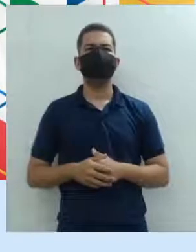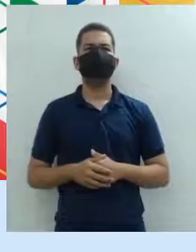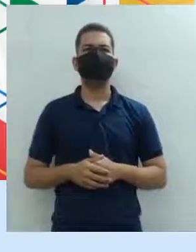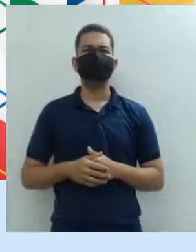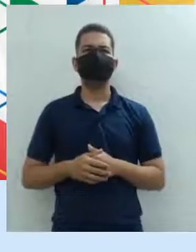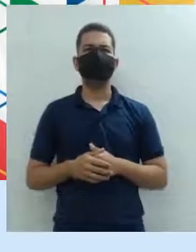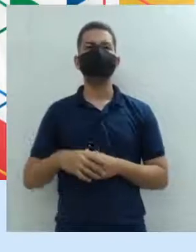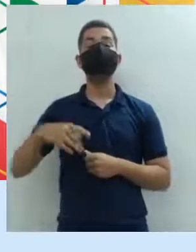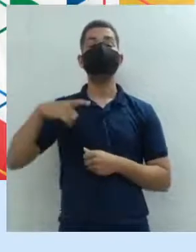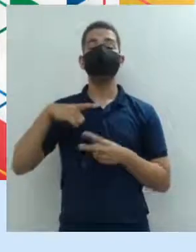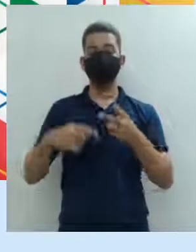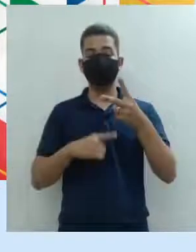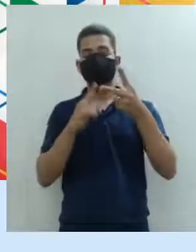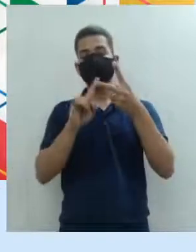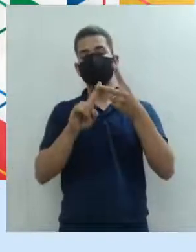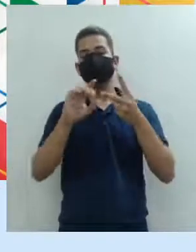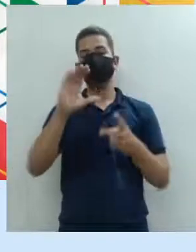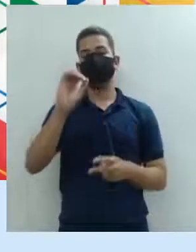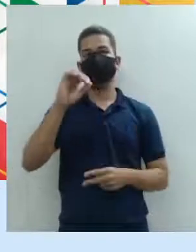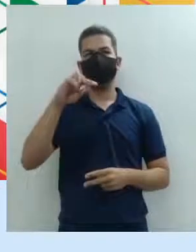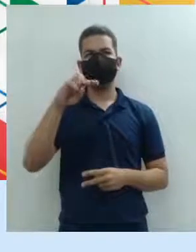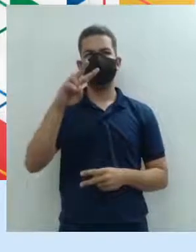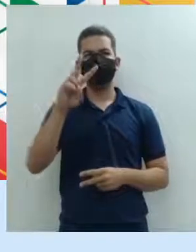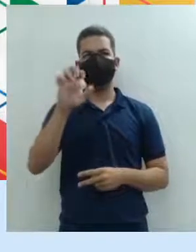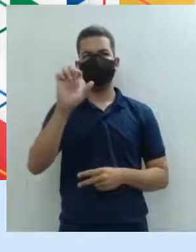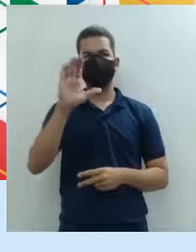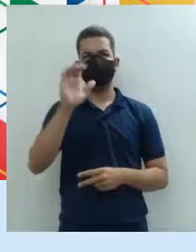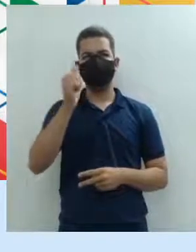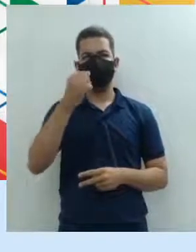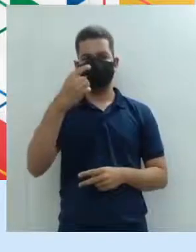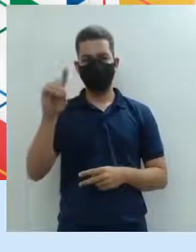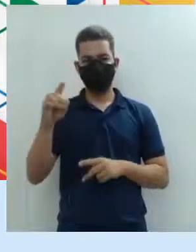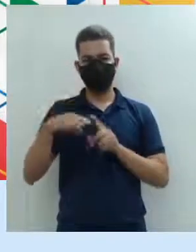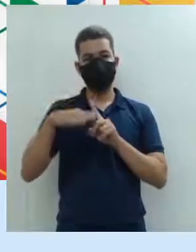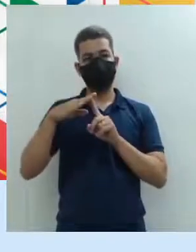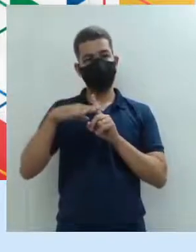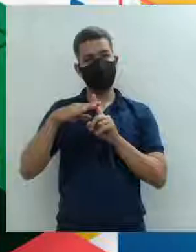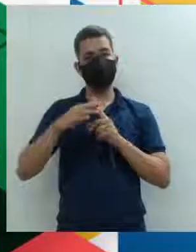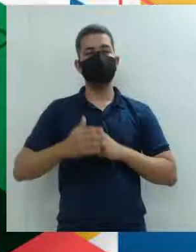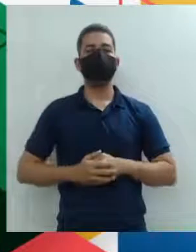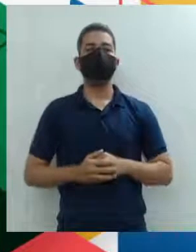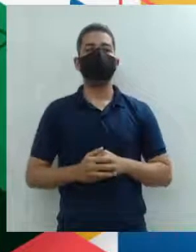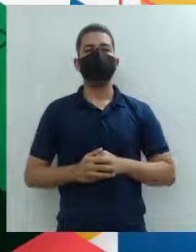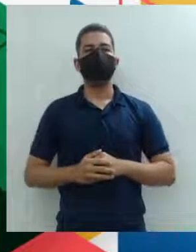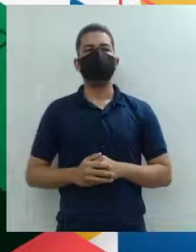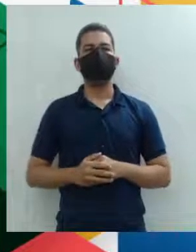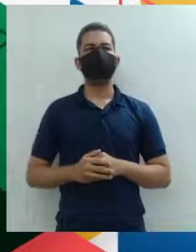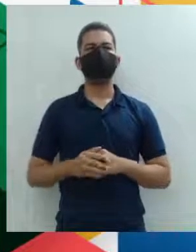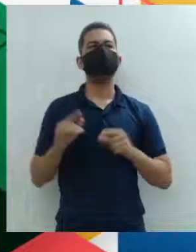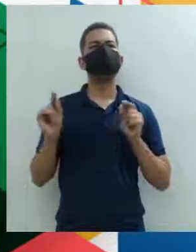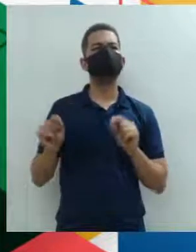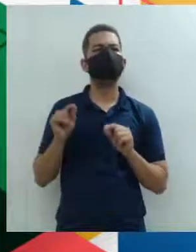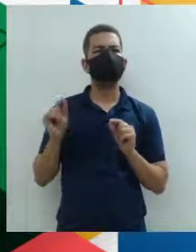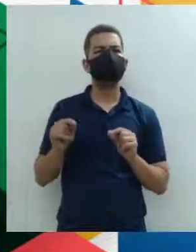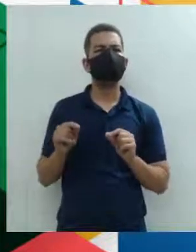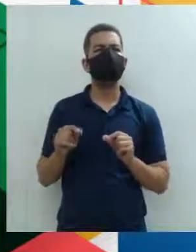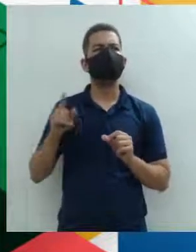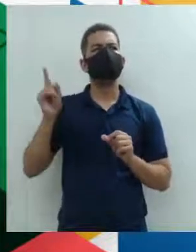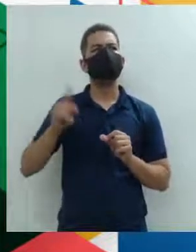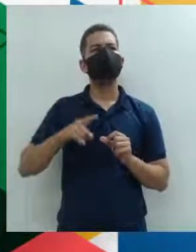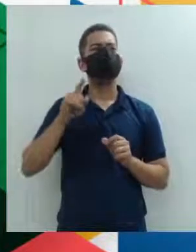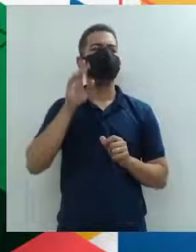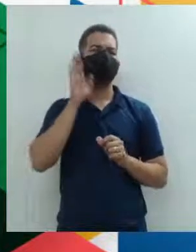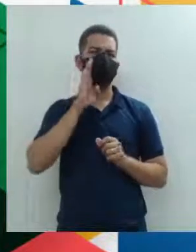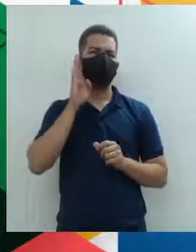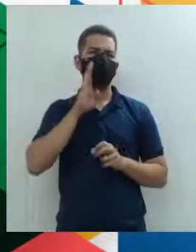Prosseguindo, eu tenho agora outra forma de propagação do calor, que é a convecção térmica. Convecção térmica é uma maneira bem interessante